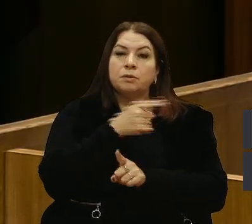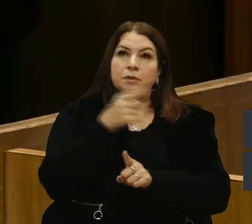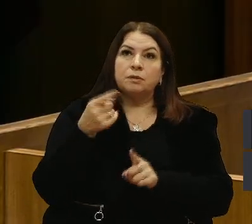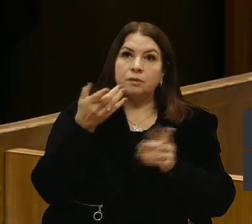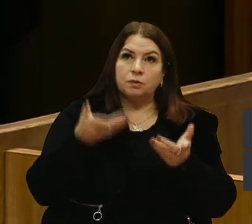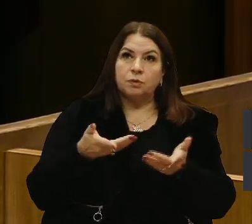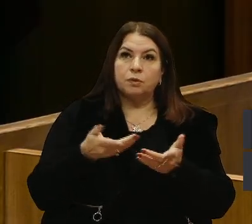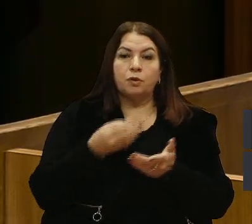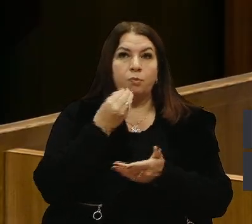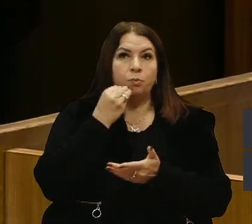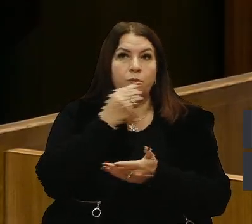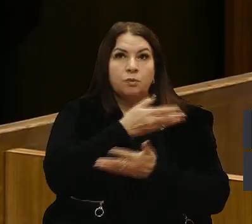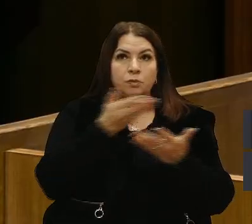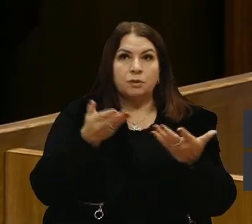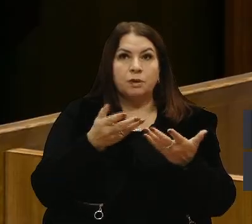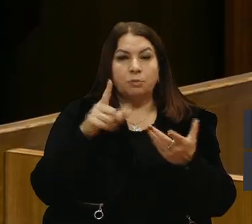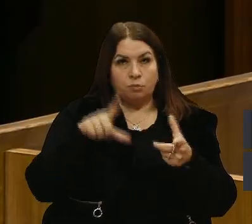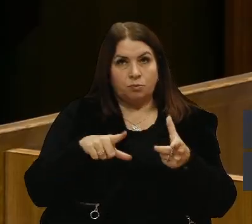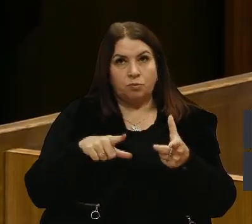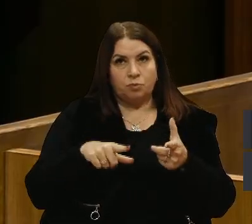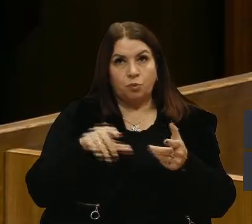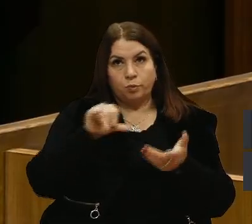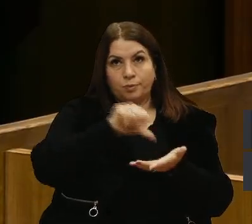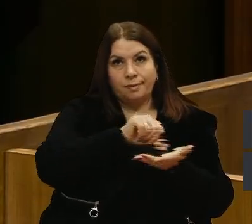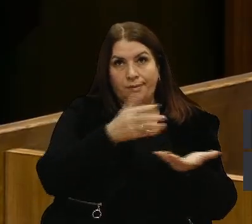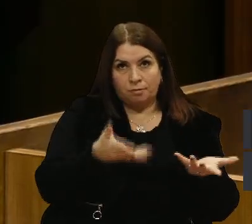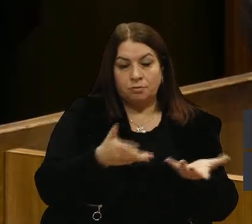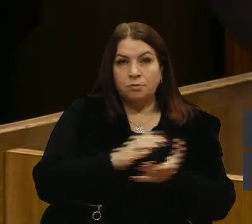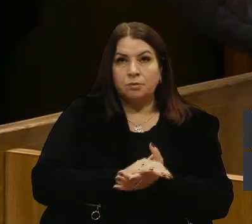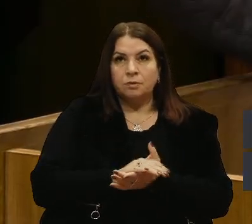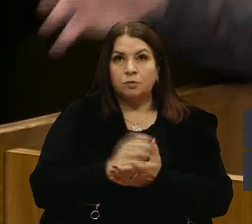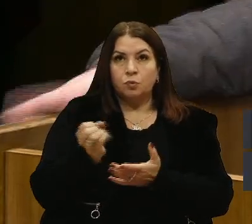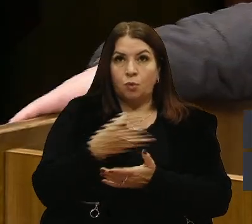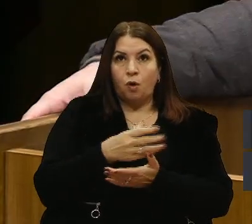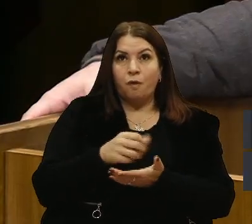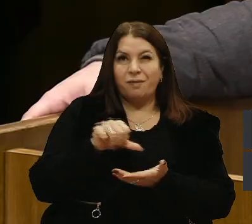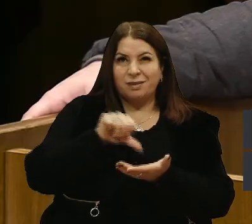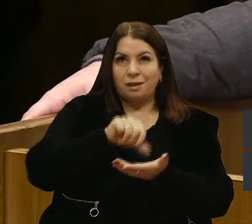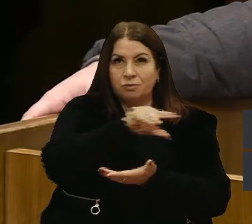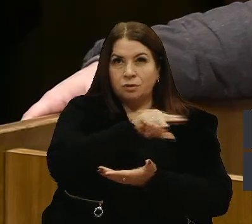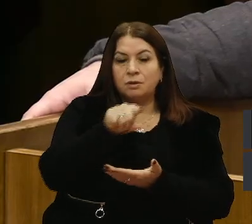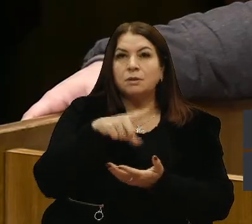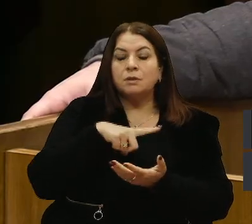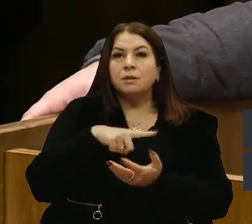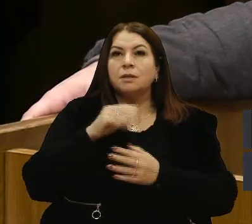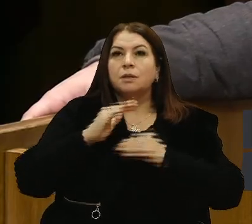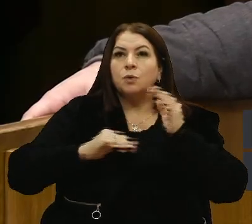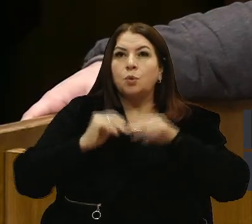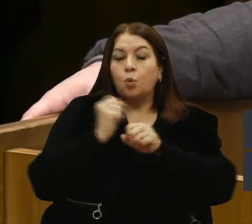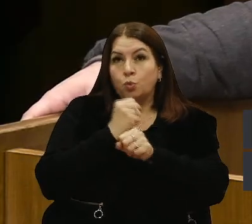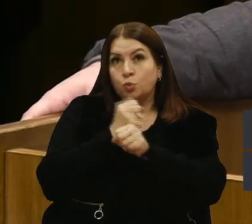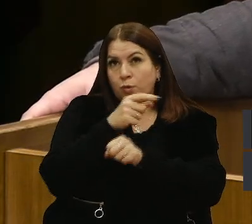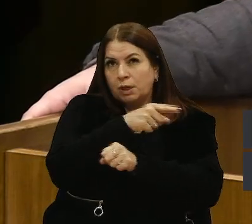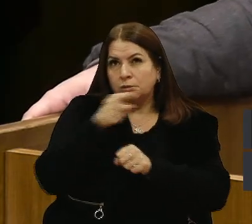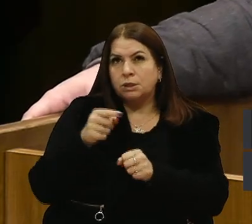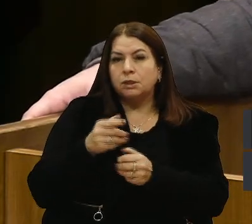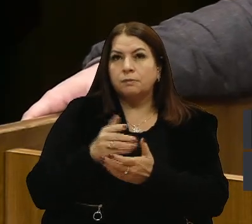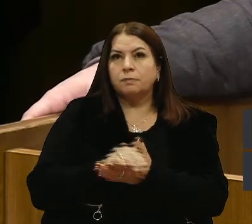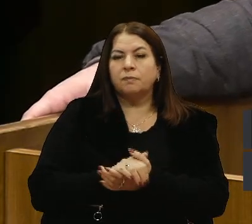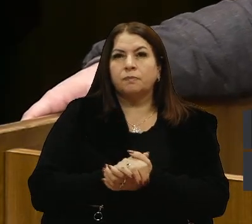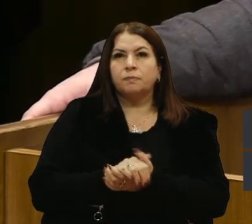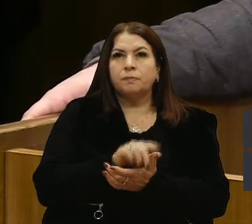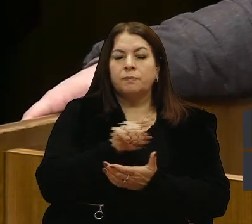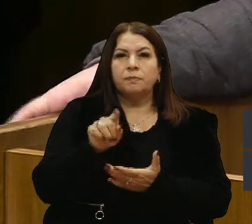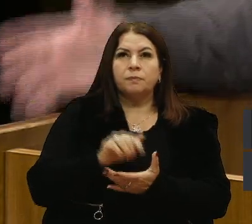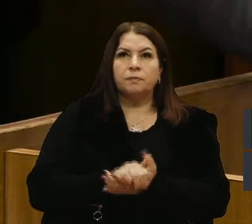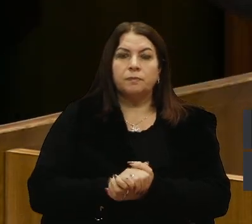agora, obviamente, todos sabem onde fica a atual sede, mas a nova sede será construída às